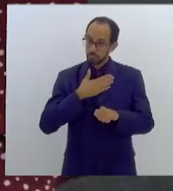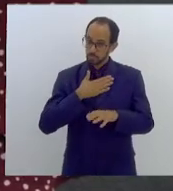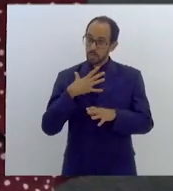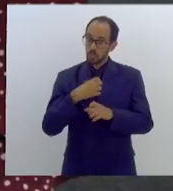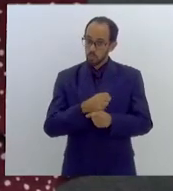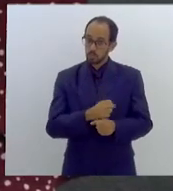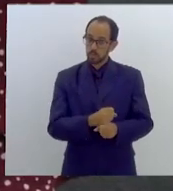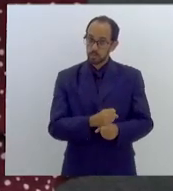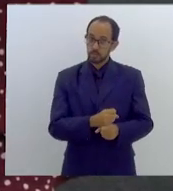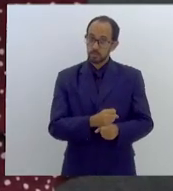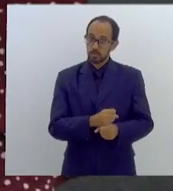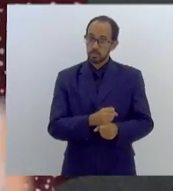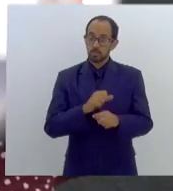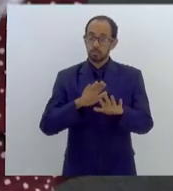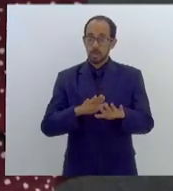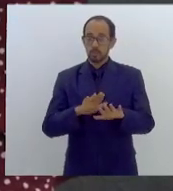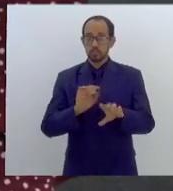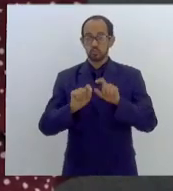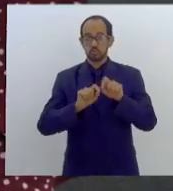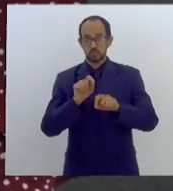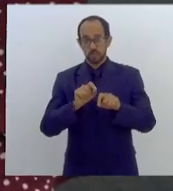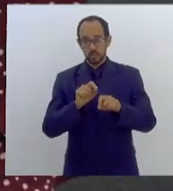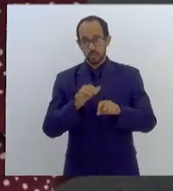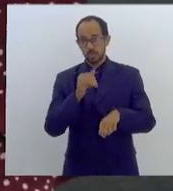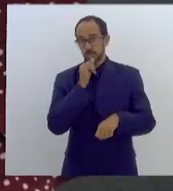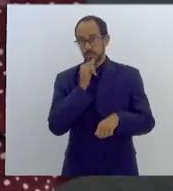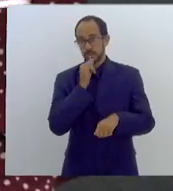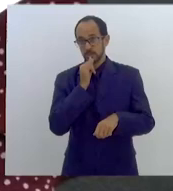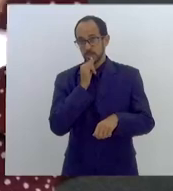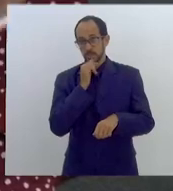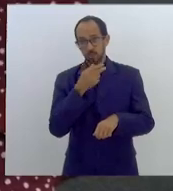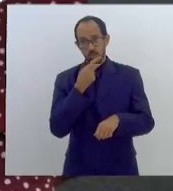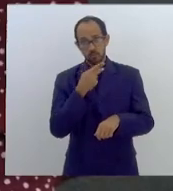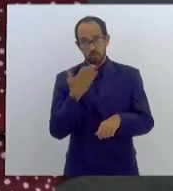colocação, mas eu vou dar um exemplo para o senhor